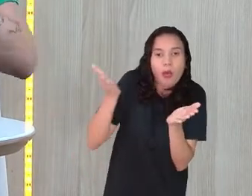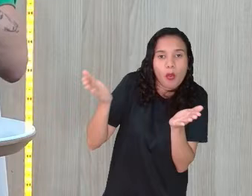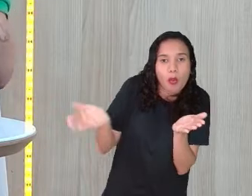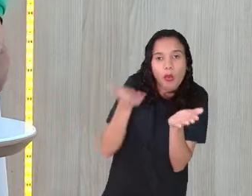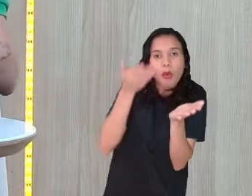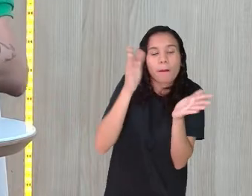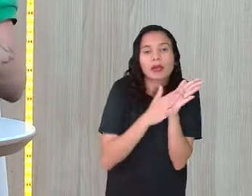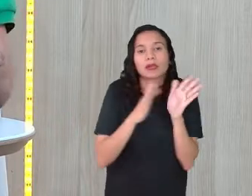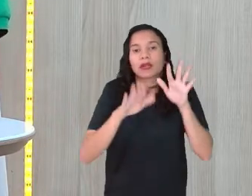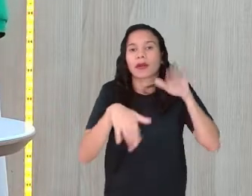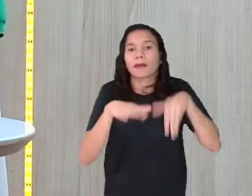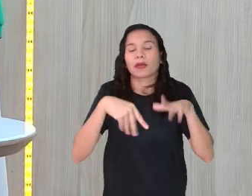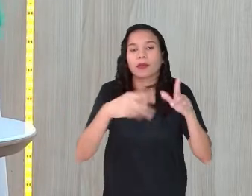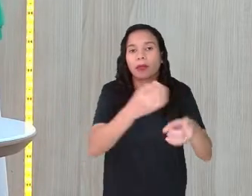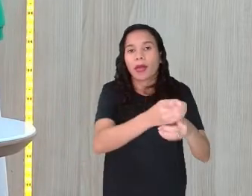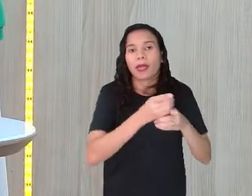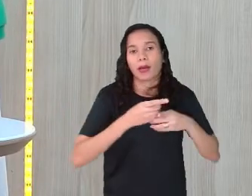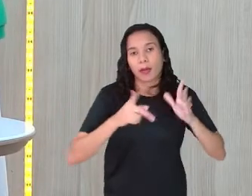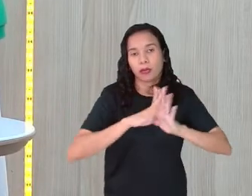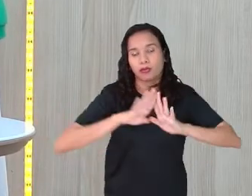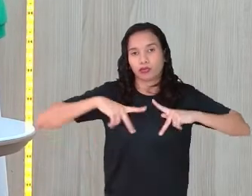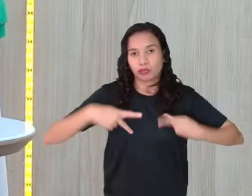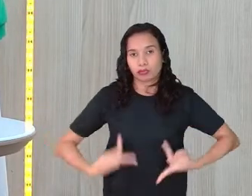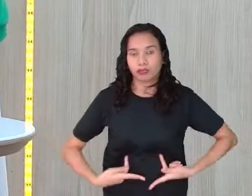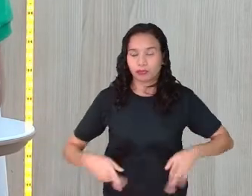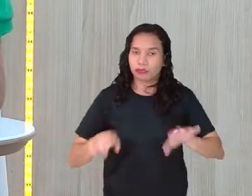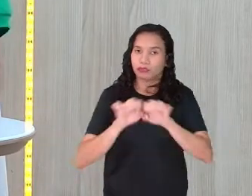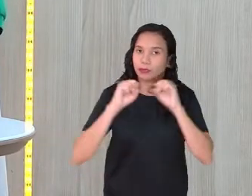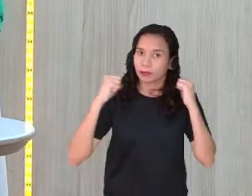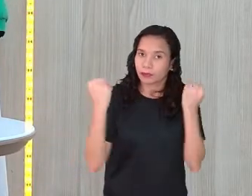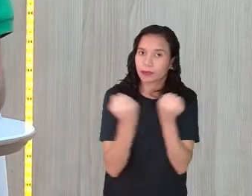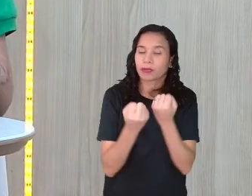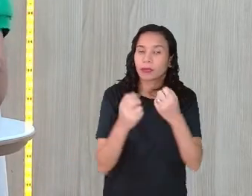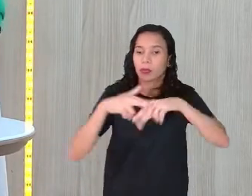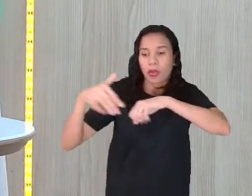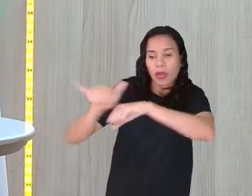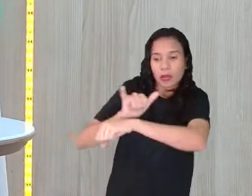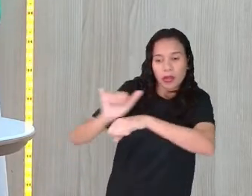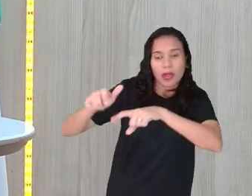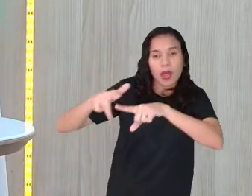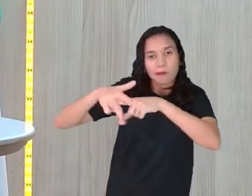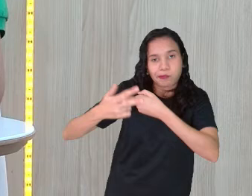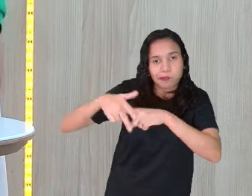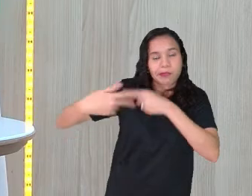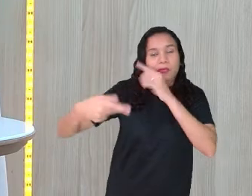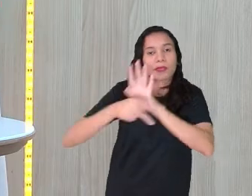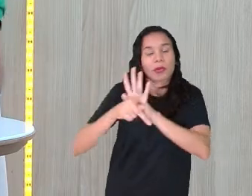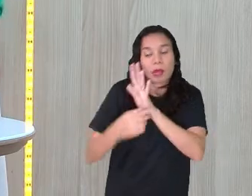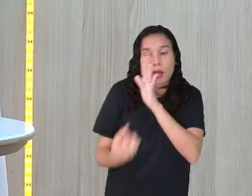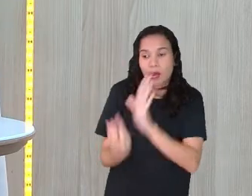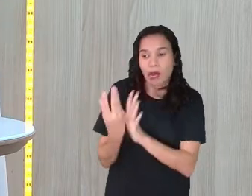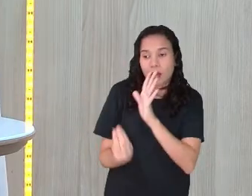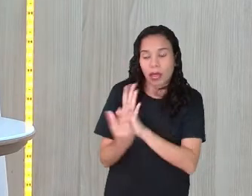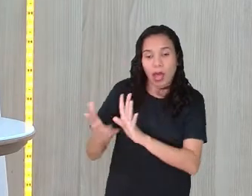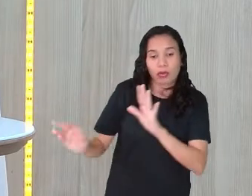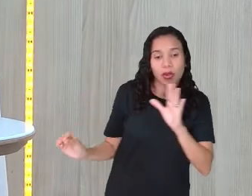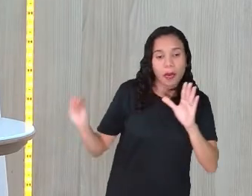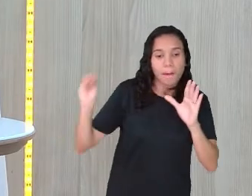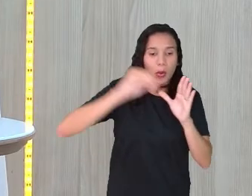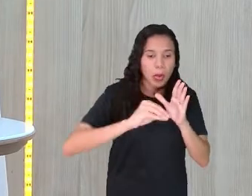da demanda do ser humano ali na sociedade, né? Então, ferramentas e instrumentos foram sendo